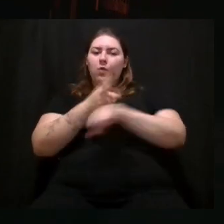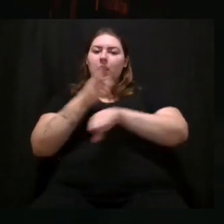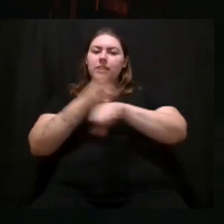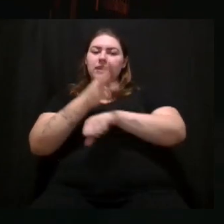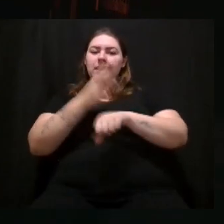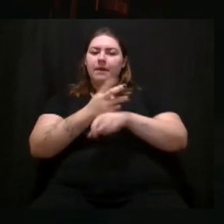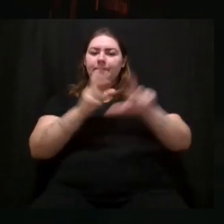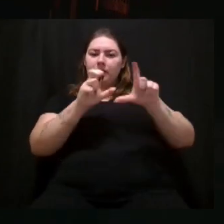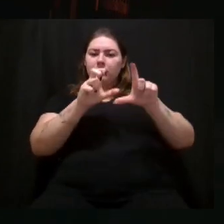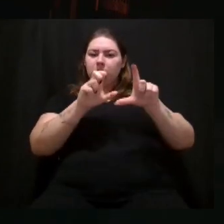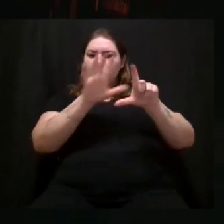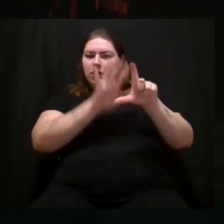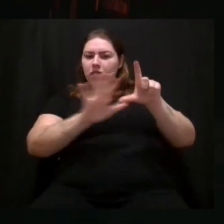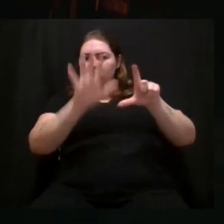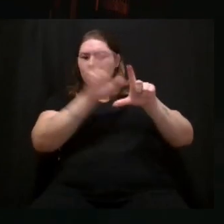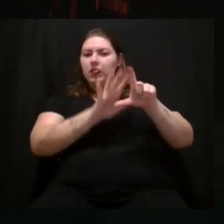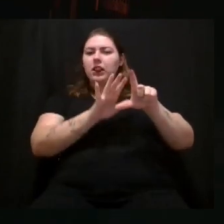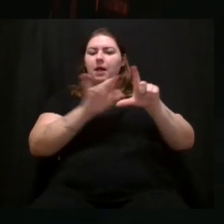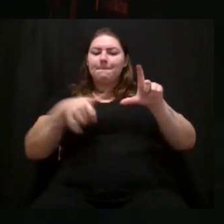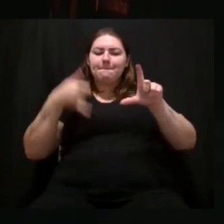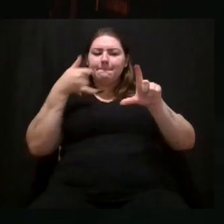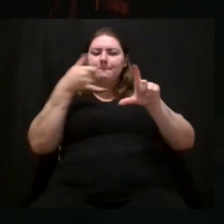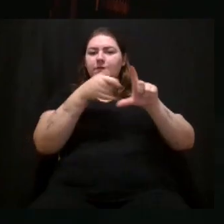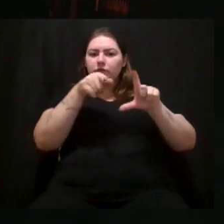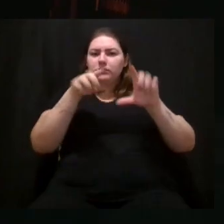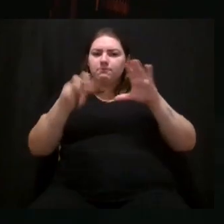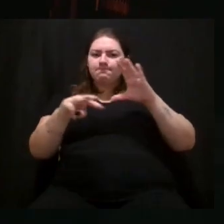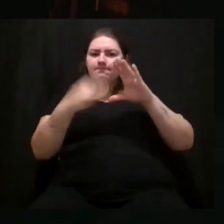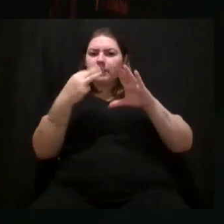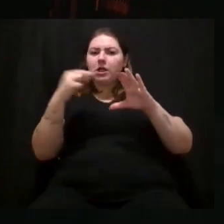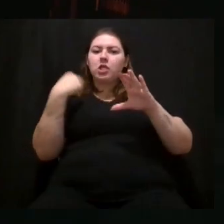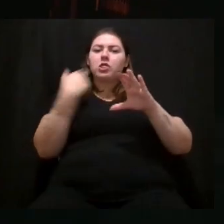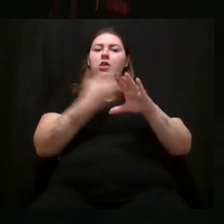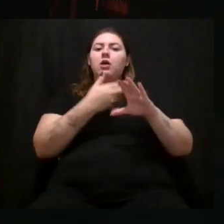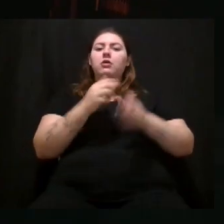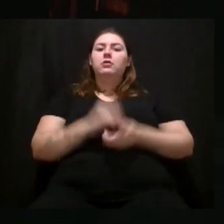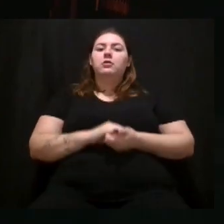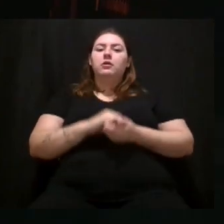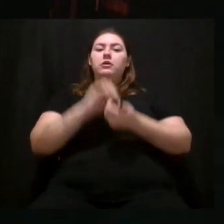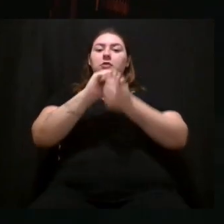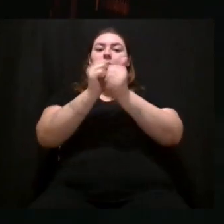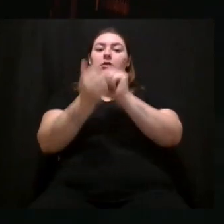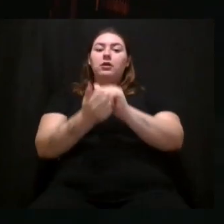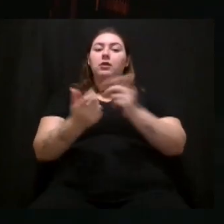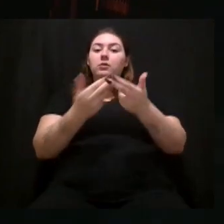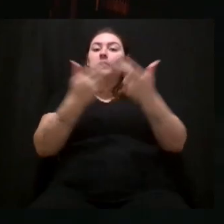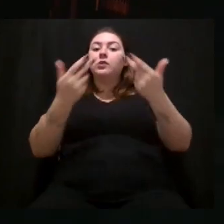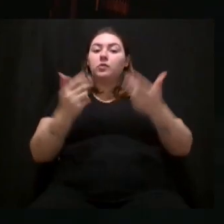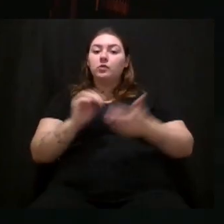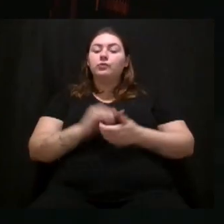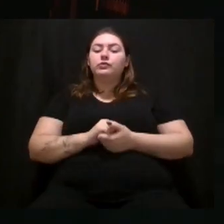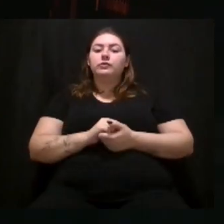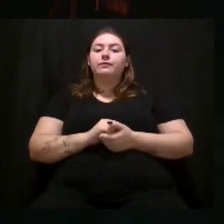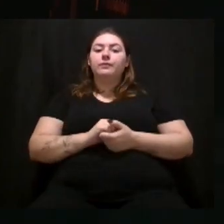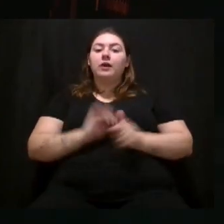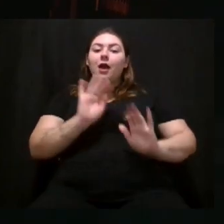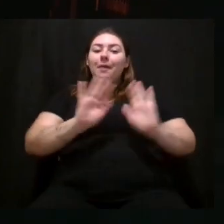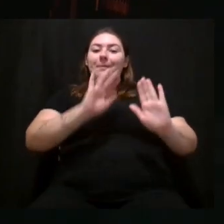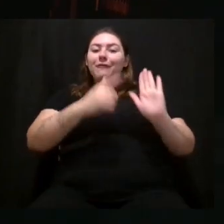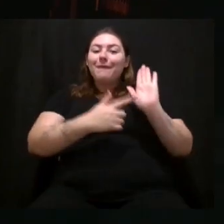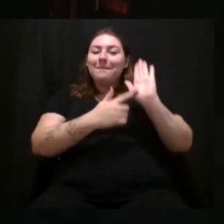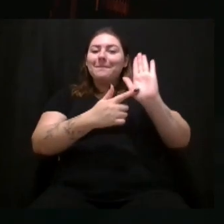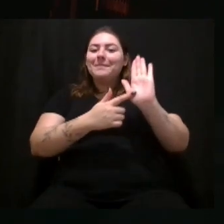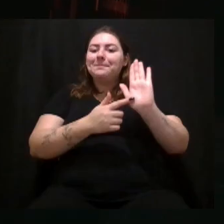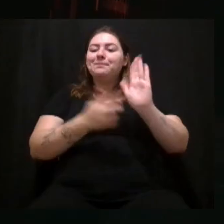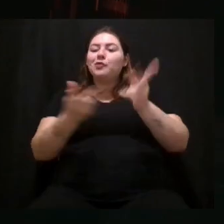19978293776. Enquanto você manda a sua mensagem, a gente atualiza algumas informações e daqui a pouquinho nós vamos apresentar as nossas convidadas que já estão aqui no estúdio para